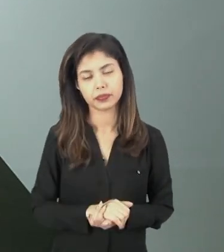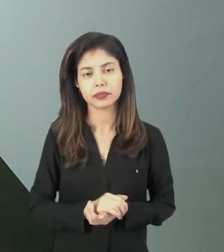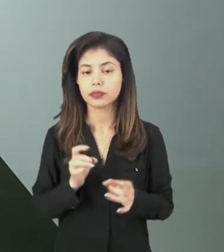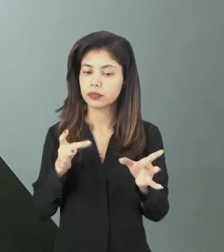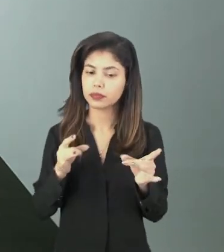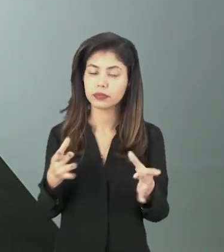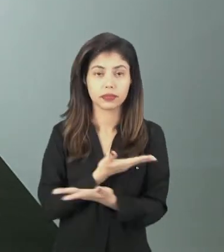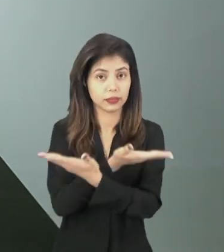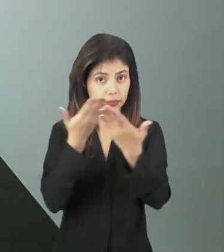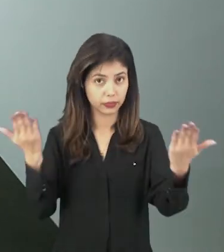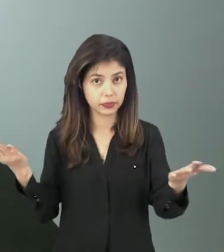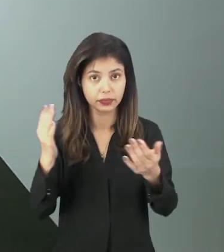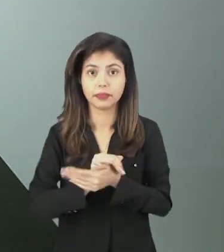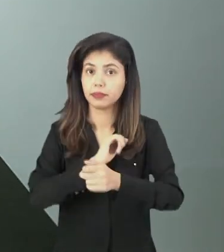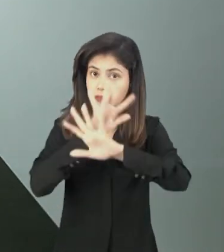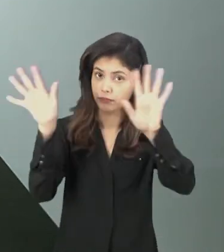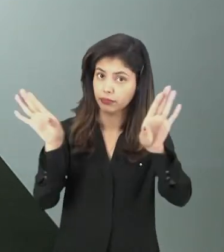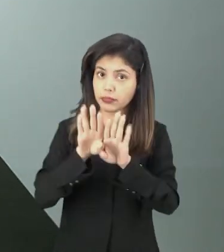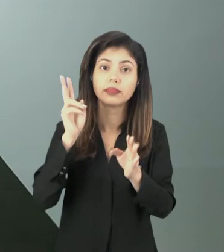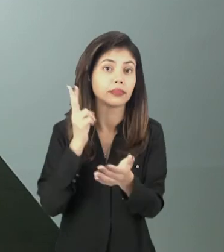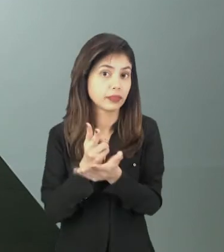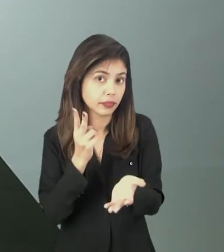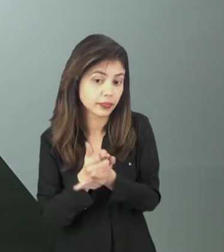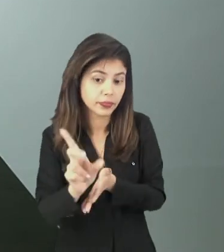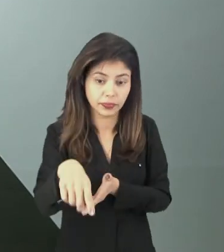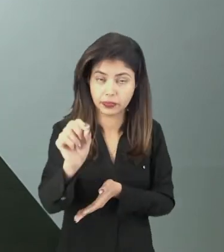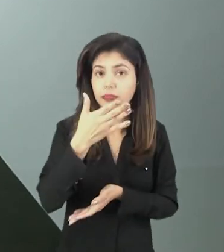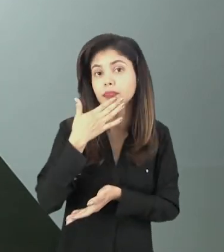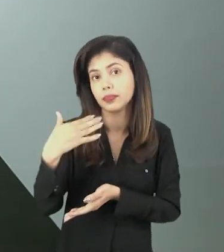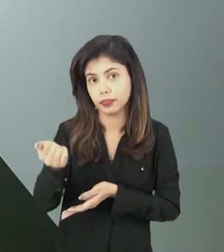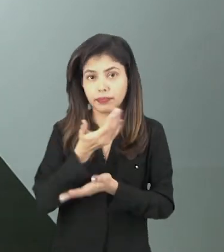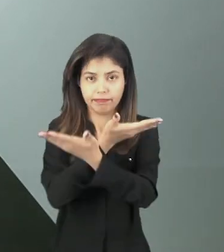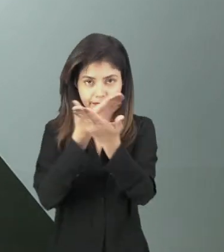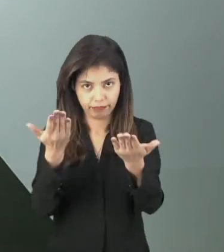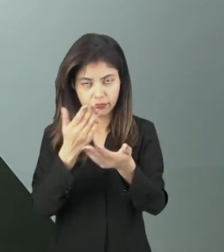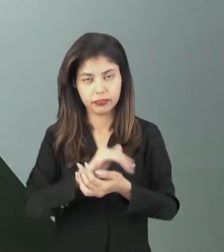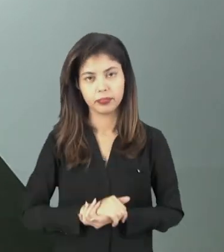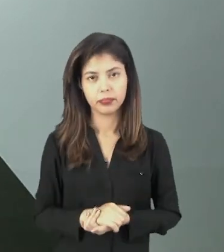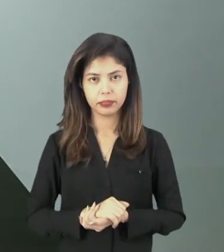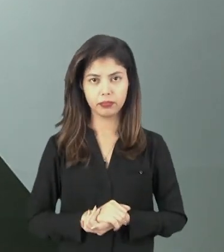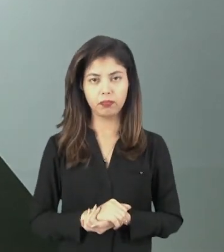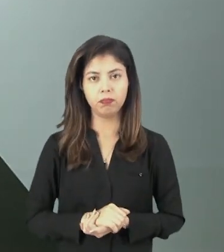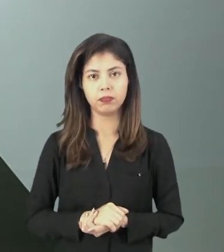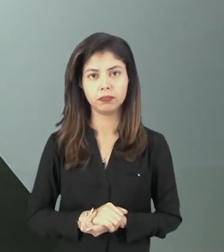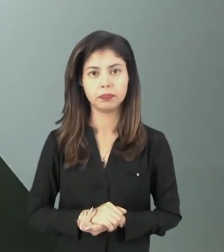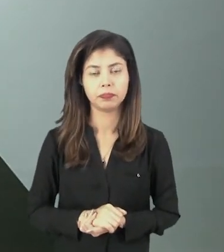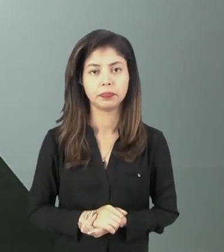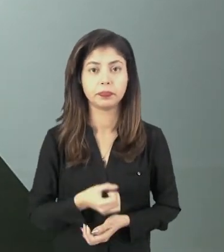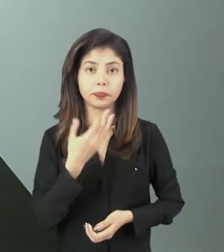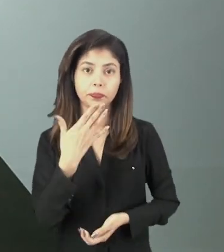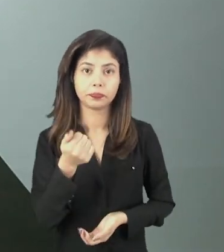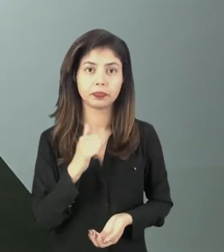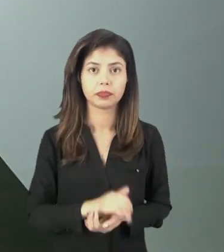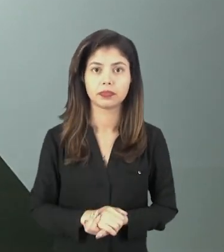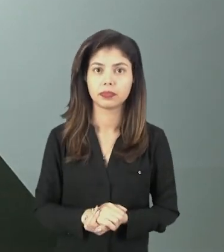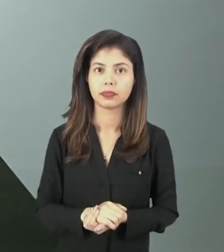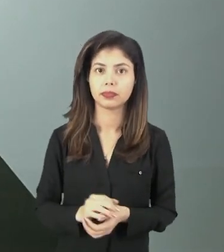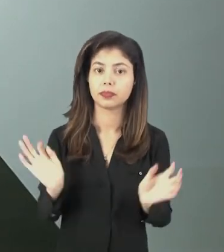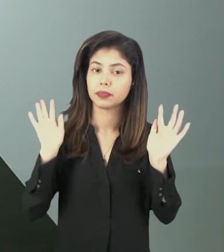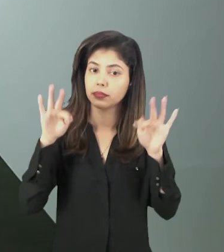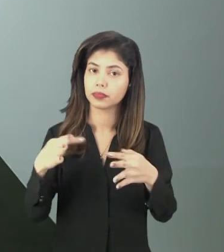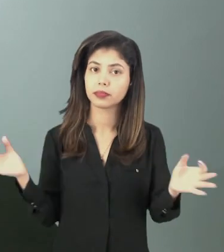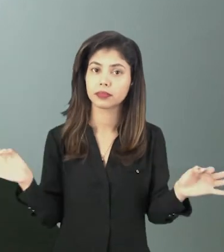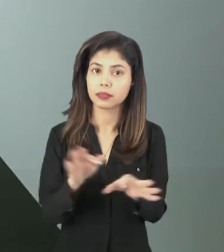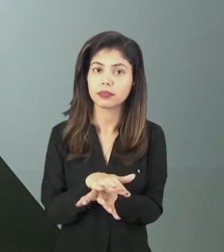são dicas para vocês É claro que você sempre vai escolher aquela que você achar mais fácil para você tá bom nós vamos